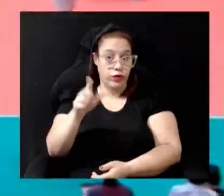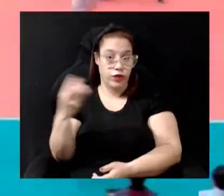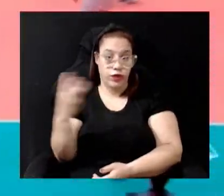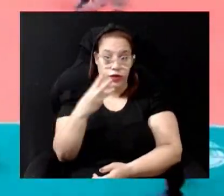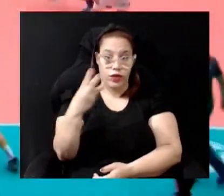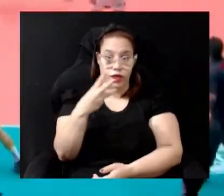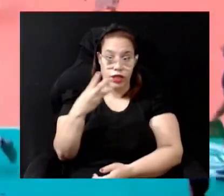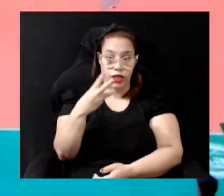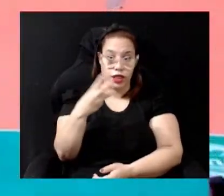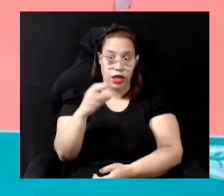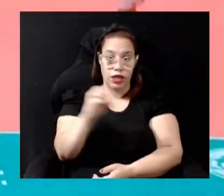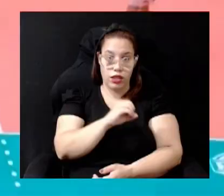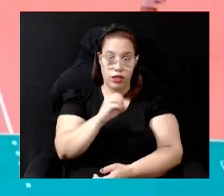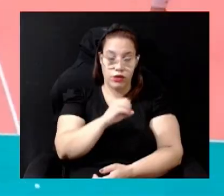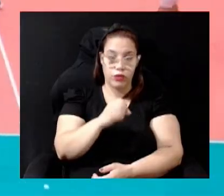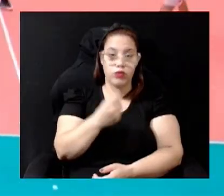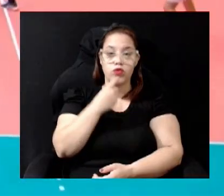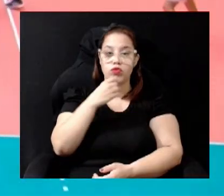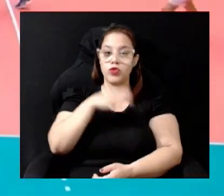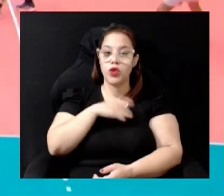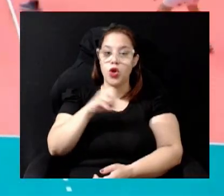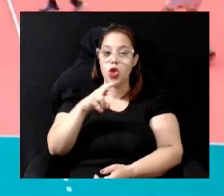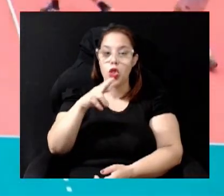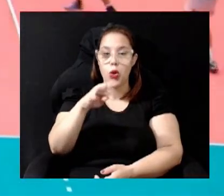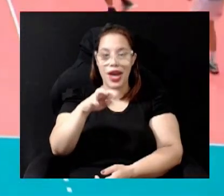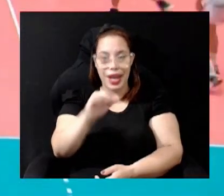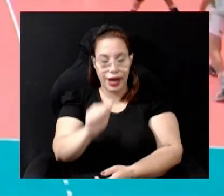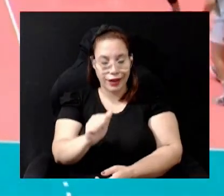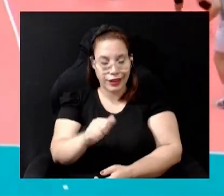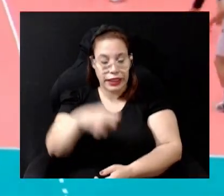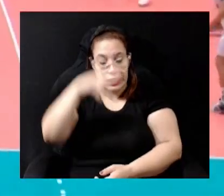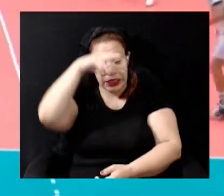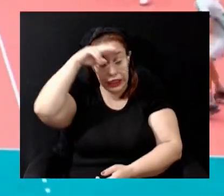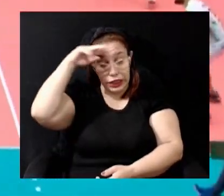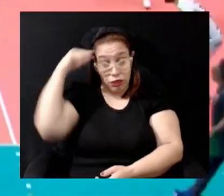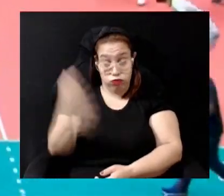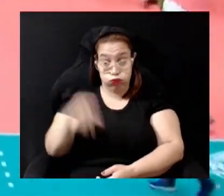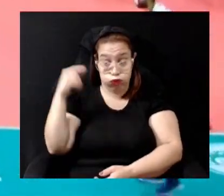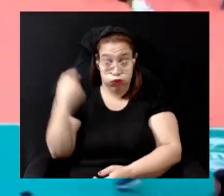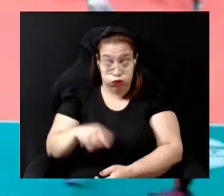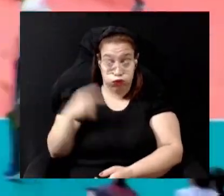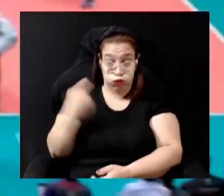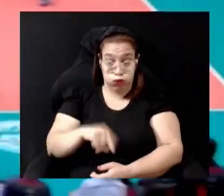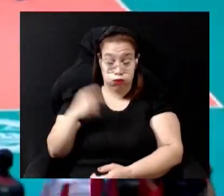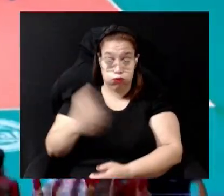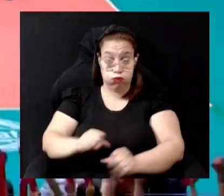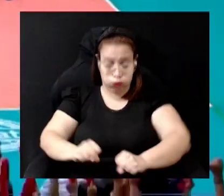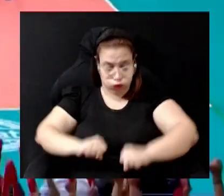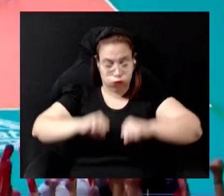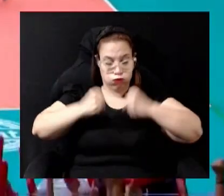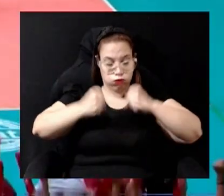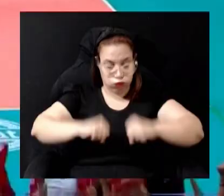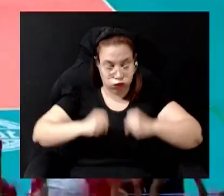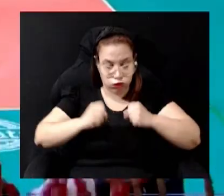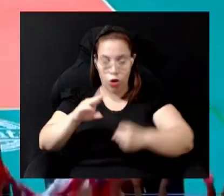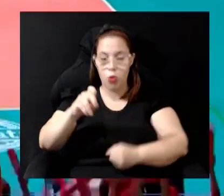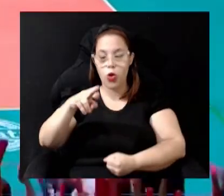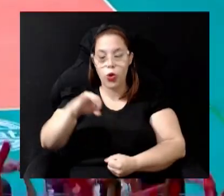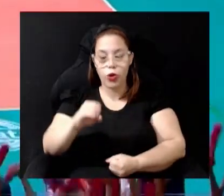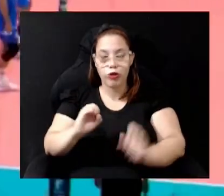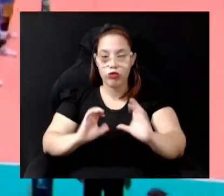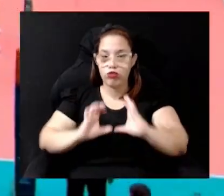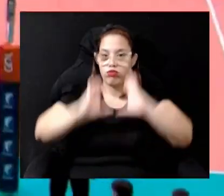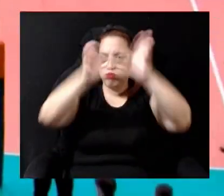os campineiros do Renata tiveram que suar, se esforçar muito, até que Bruno Lima colocou a bola no